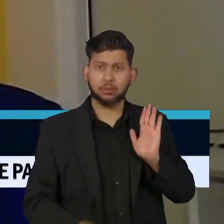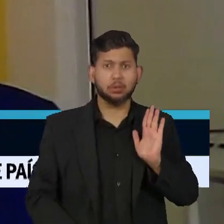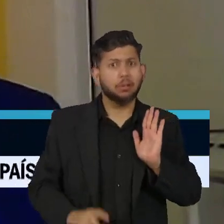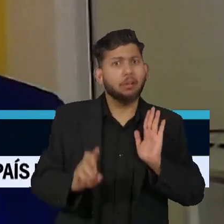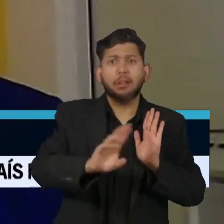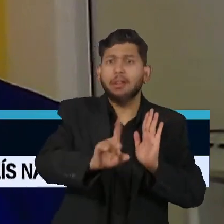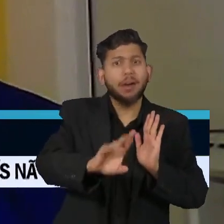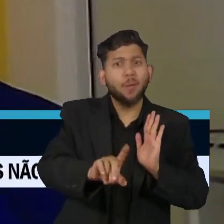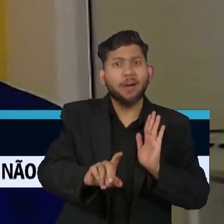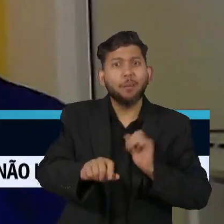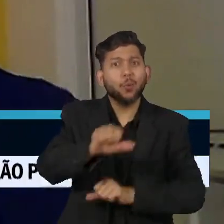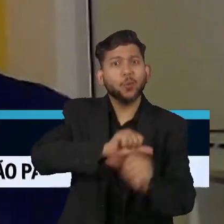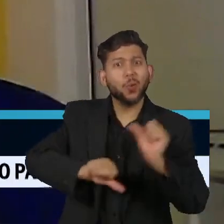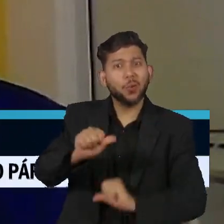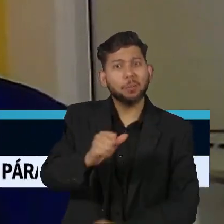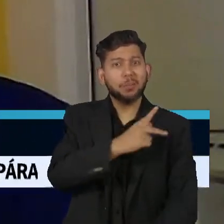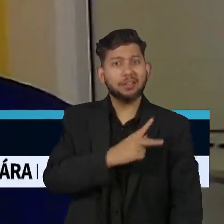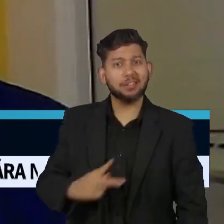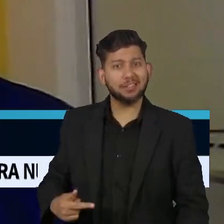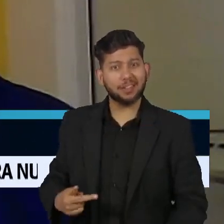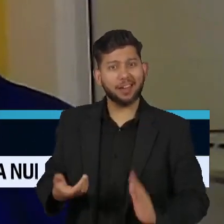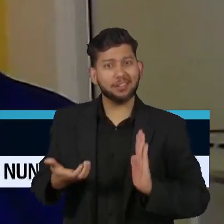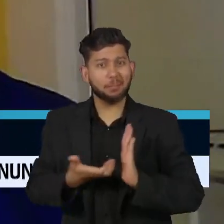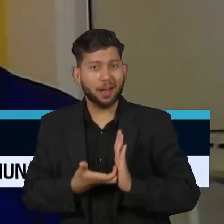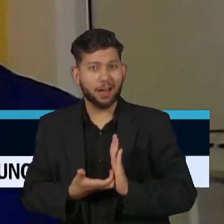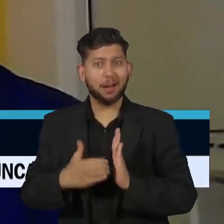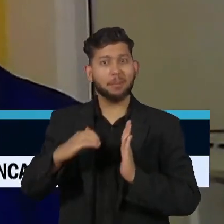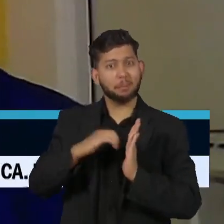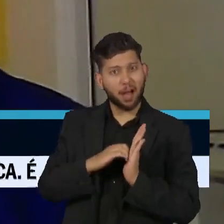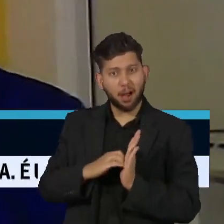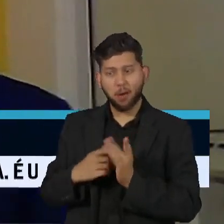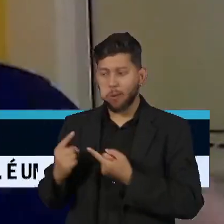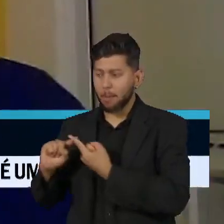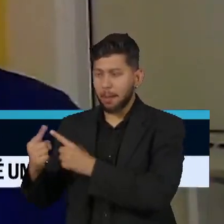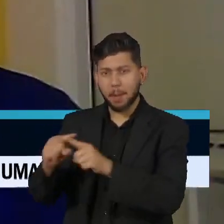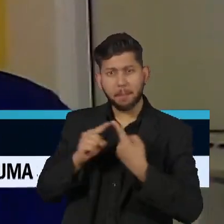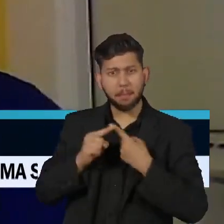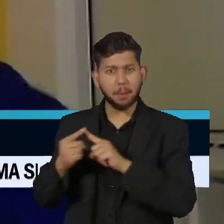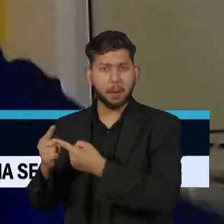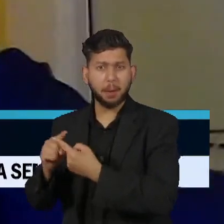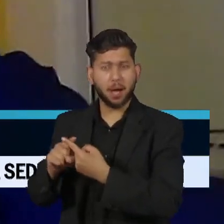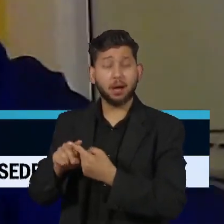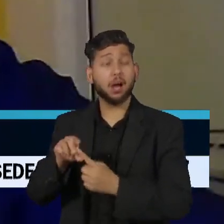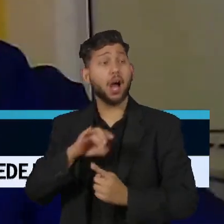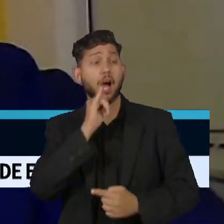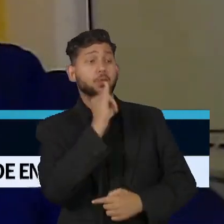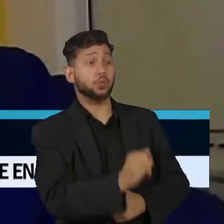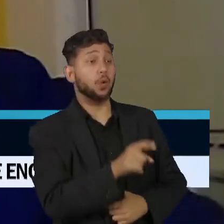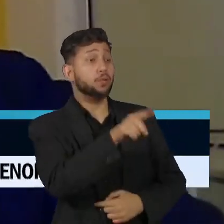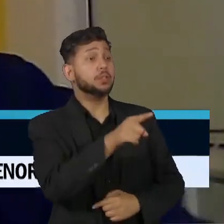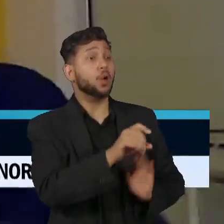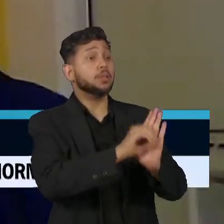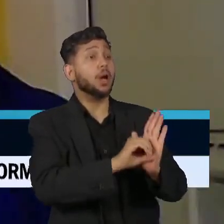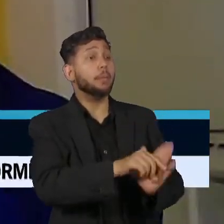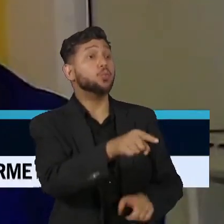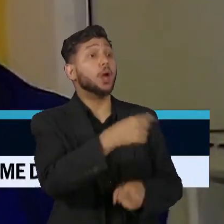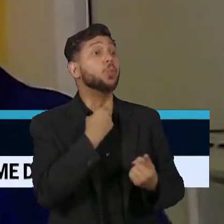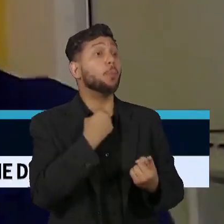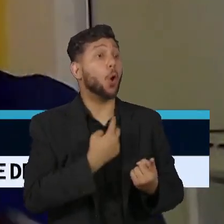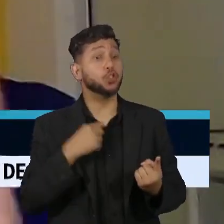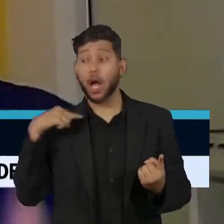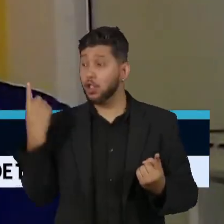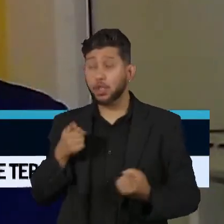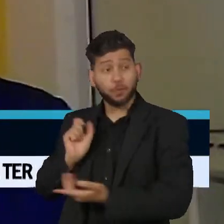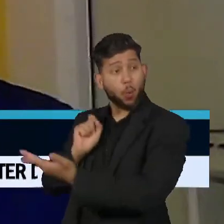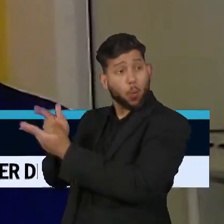Senado ou o presidente da Câmara que, em combinação com determinados parlamentares, virava para o ministro e falava: você não vai gastar com isso e a gente vai